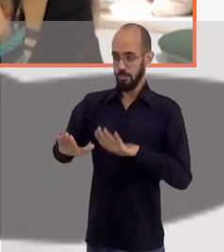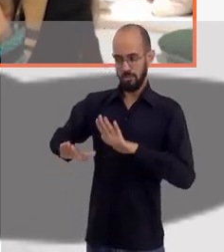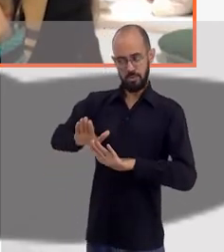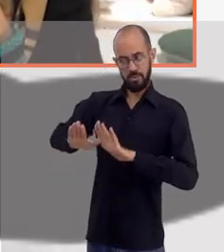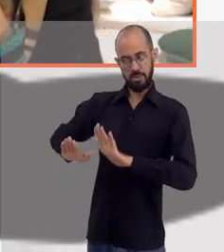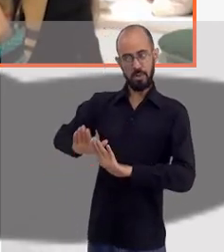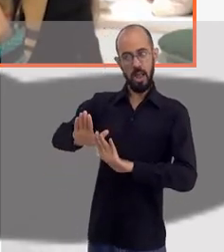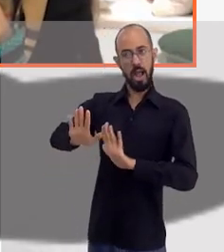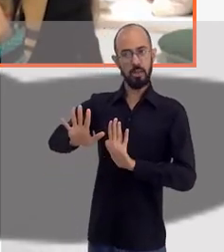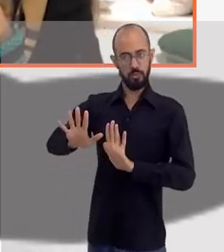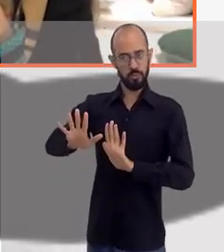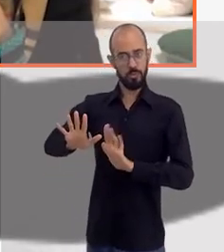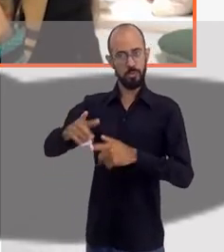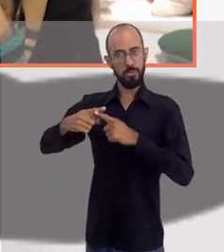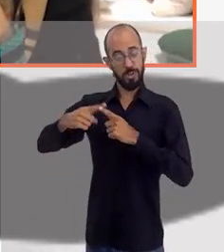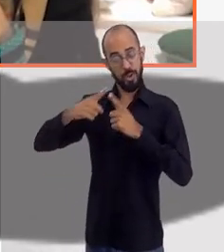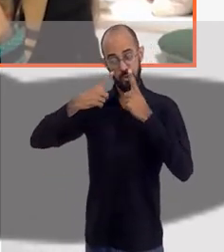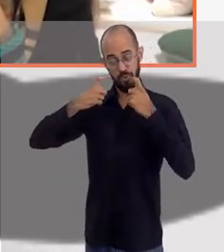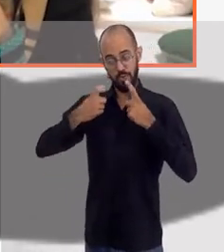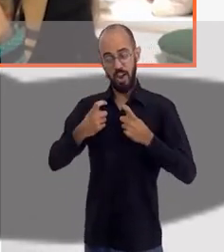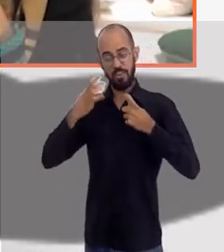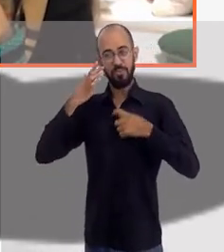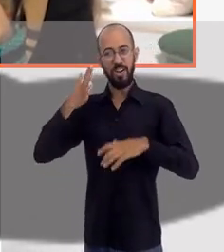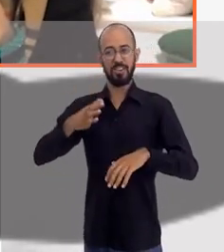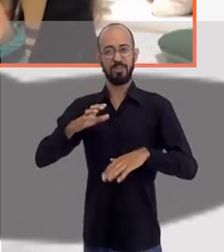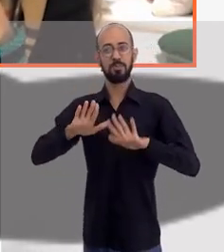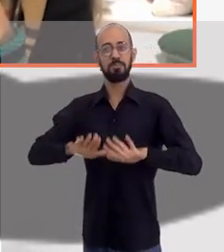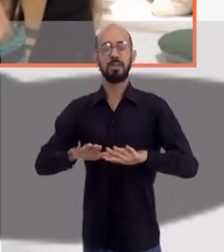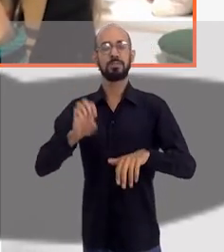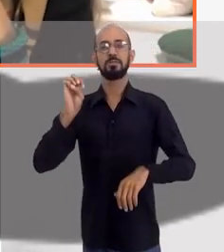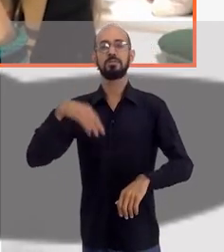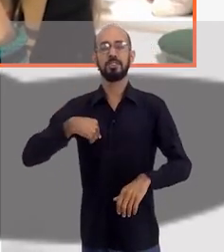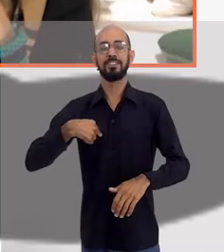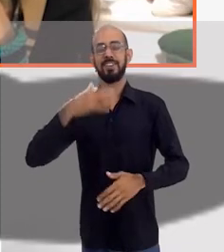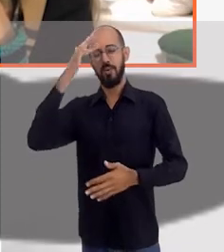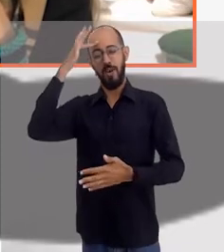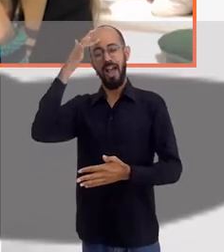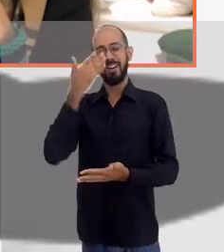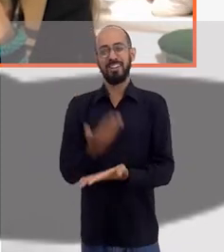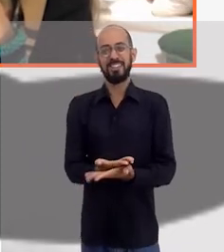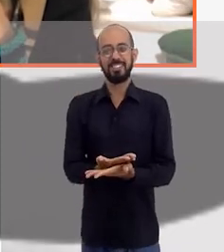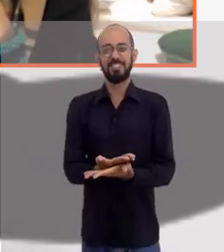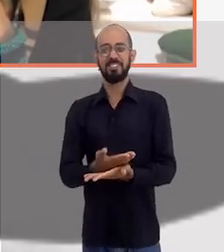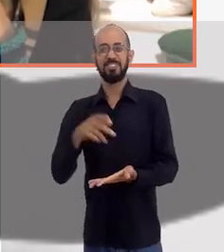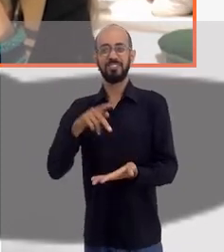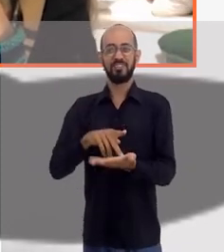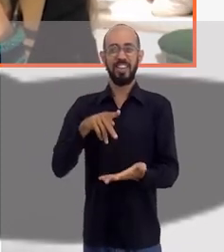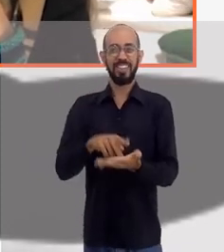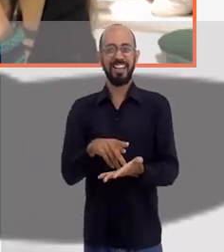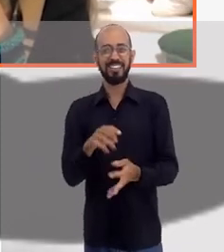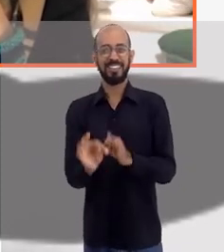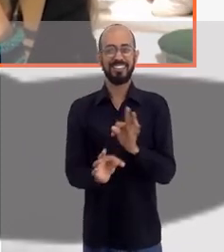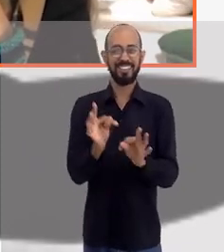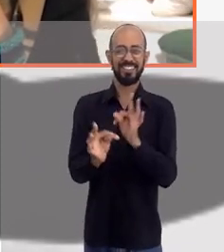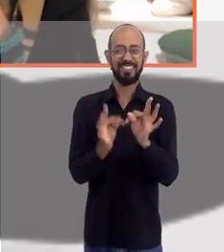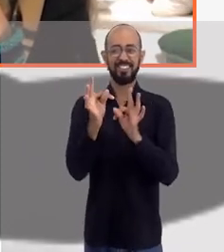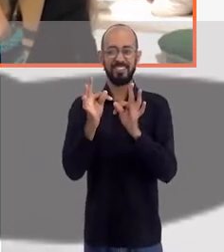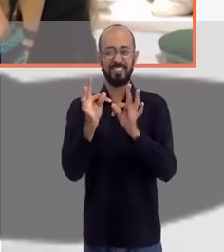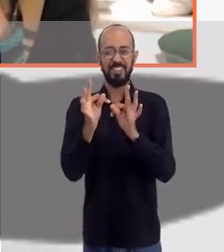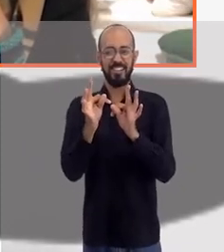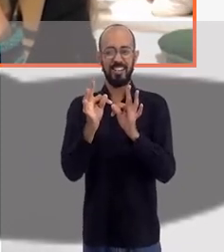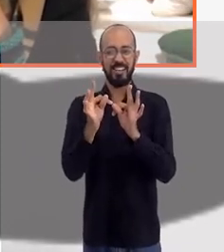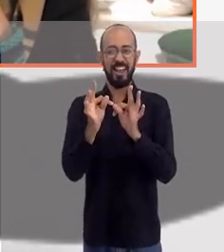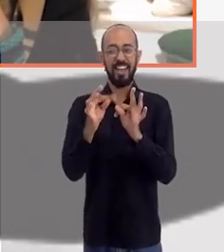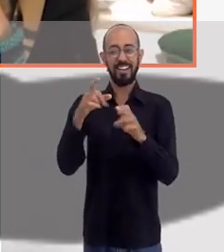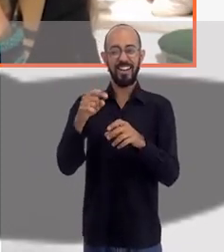cuidado por onde você passa porque eu choro à toa hein mas sim eu acredito muito na tecnologia e na